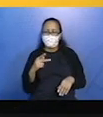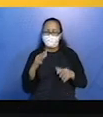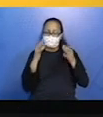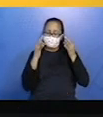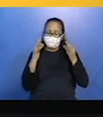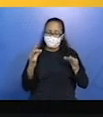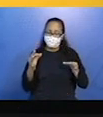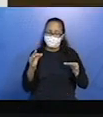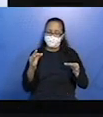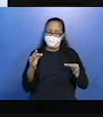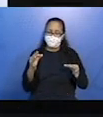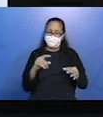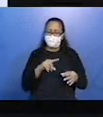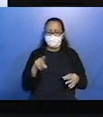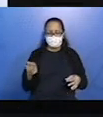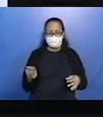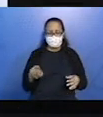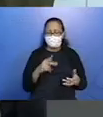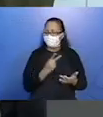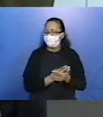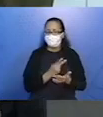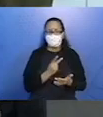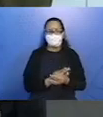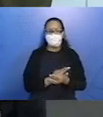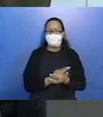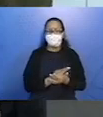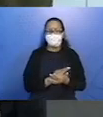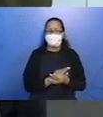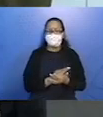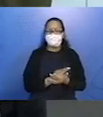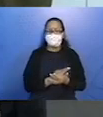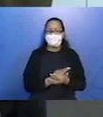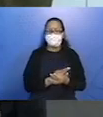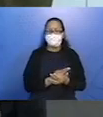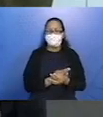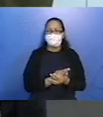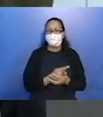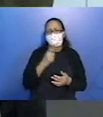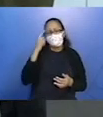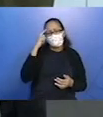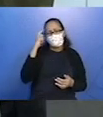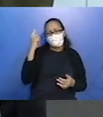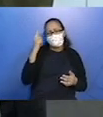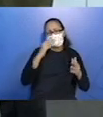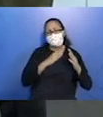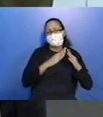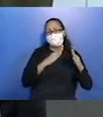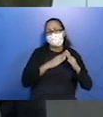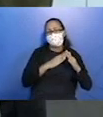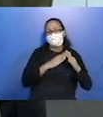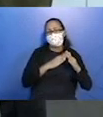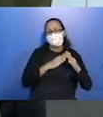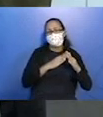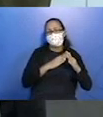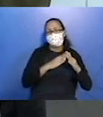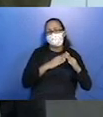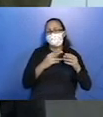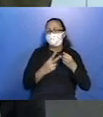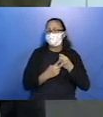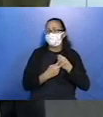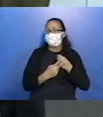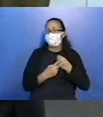que vocês não errem aqui. Tente adivinhar aí em casa. Qual é o singular